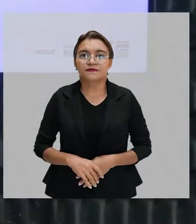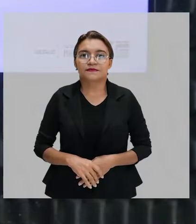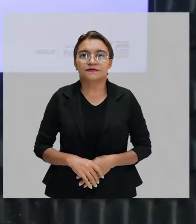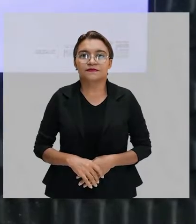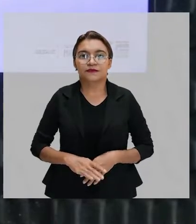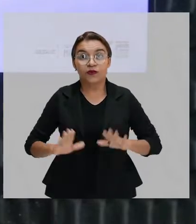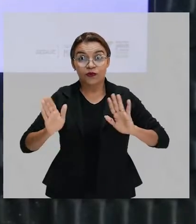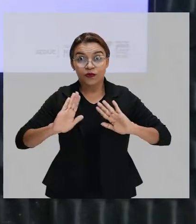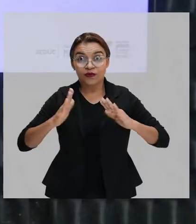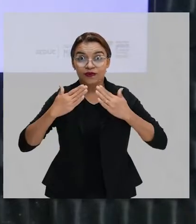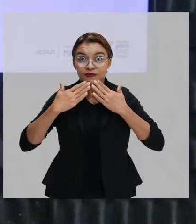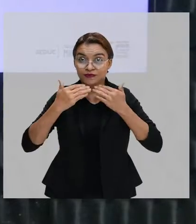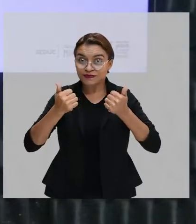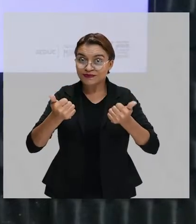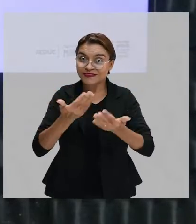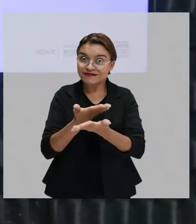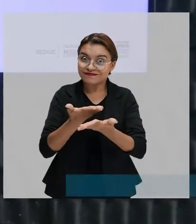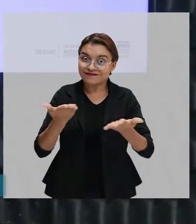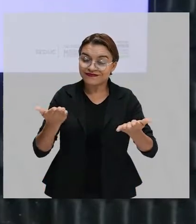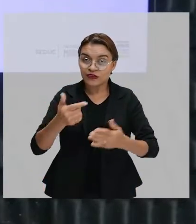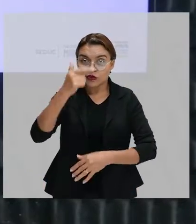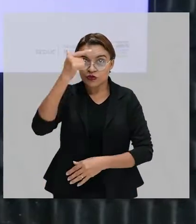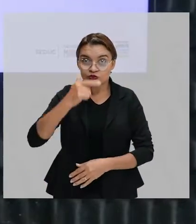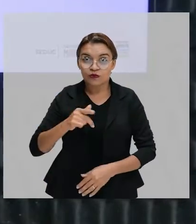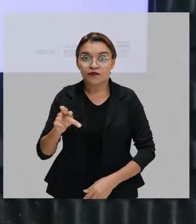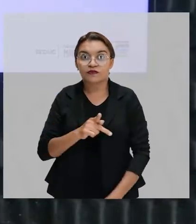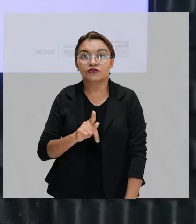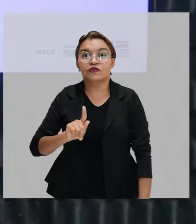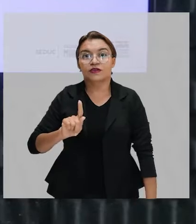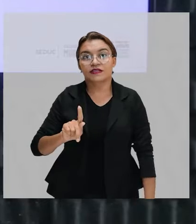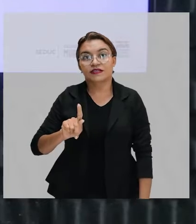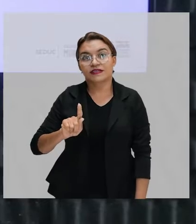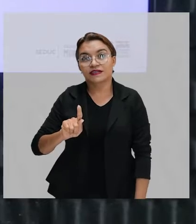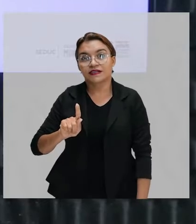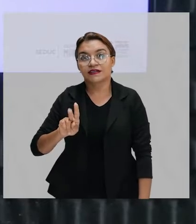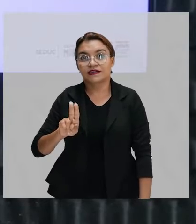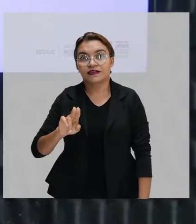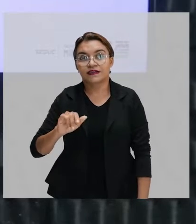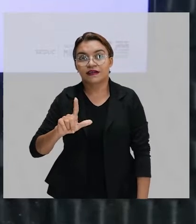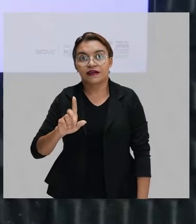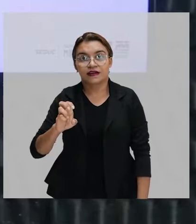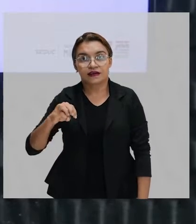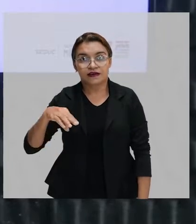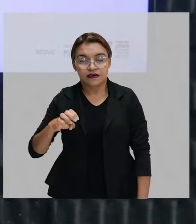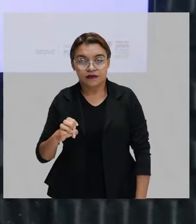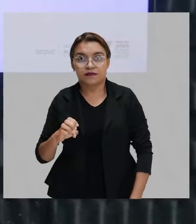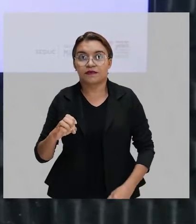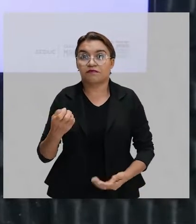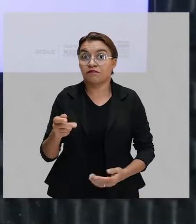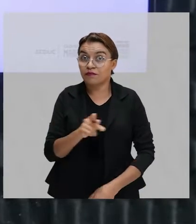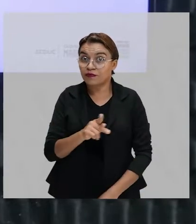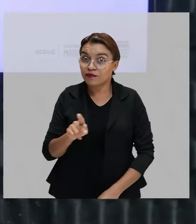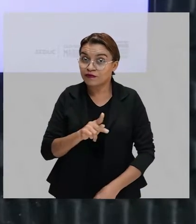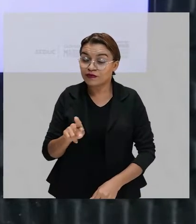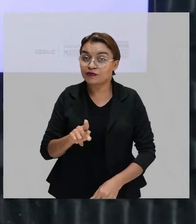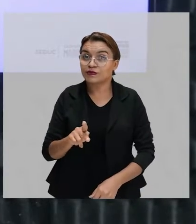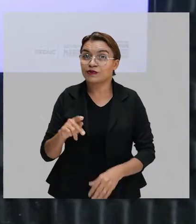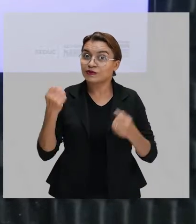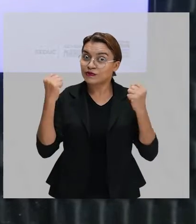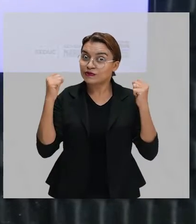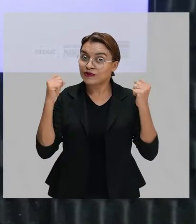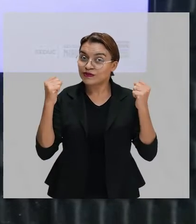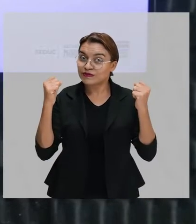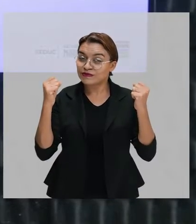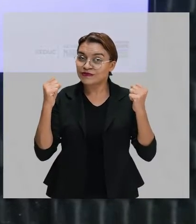o Olá galerinha tudo bem com vocês Guilherme Campos aqui professor de educação física da rede estadual do Maranhão e